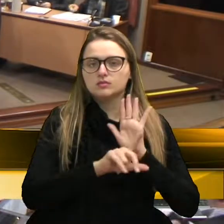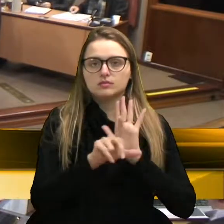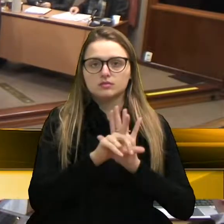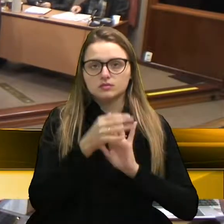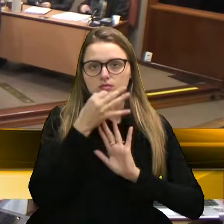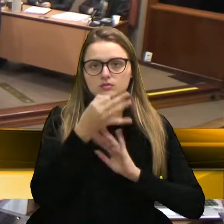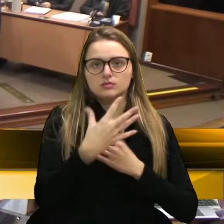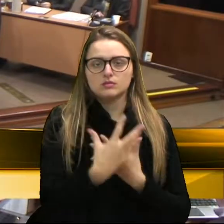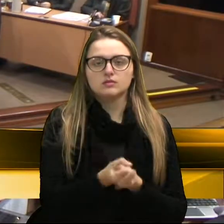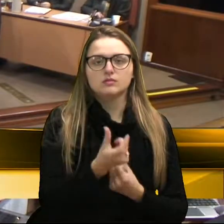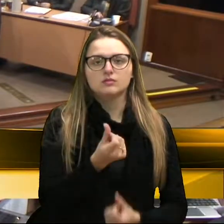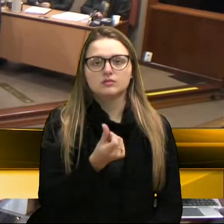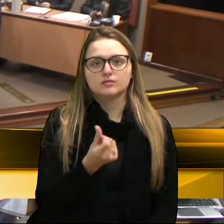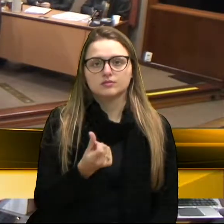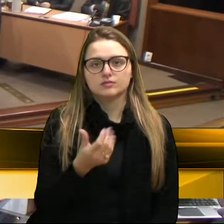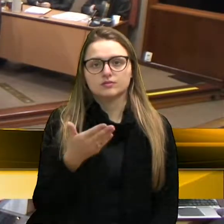número